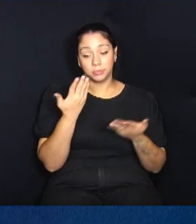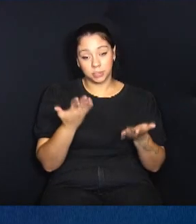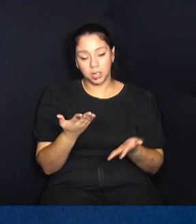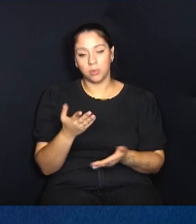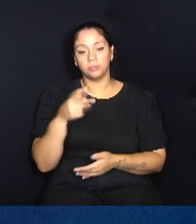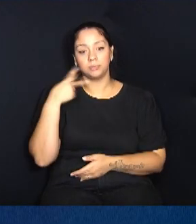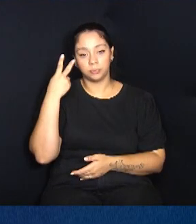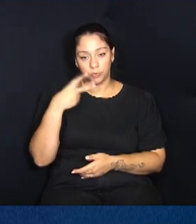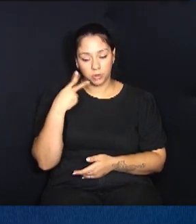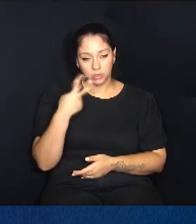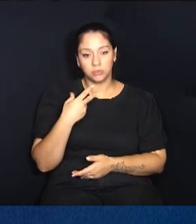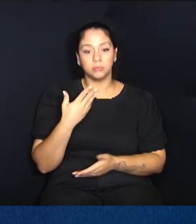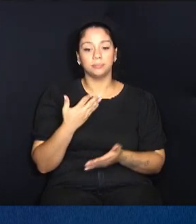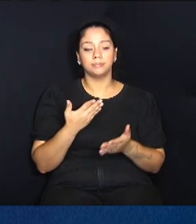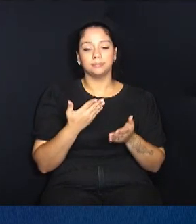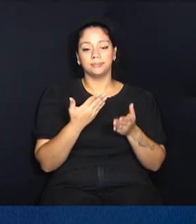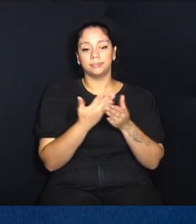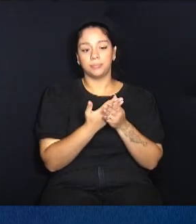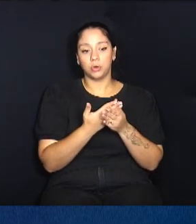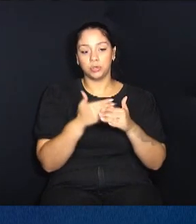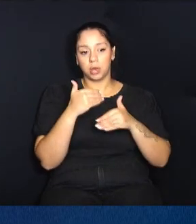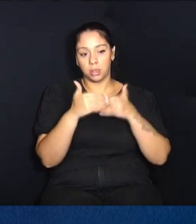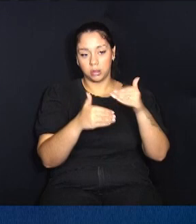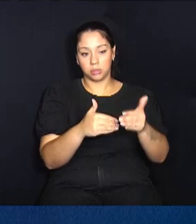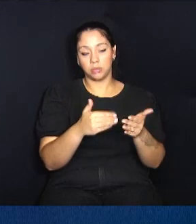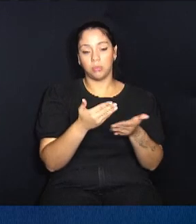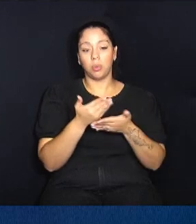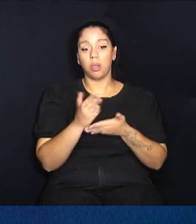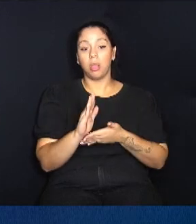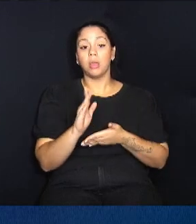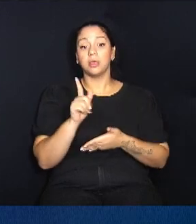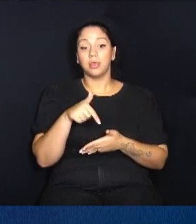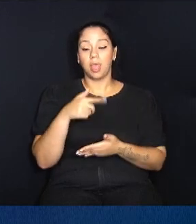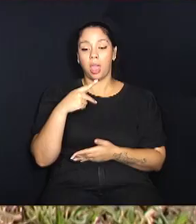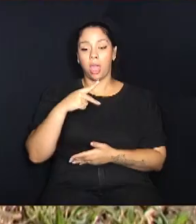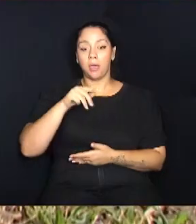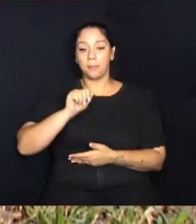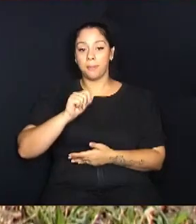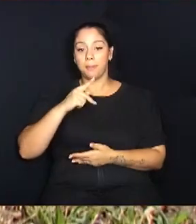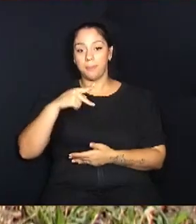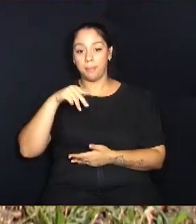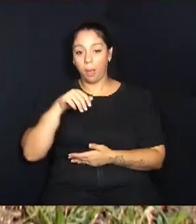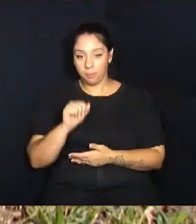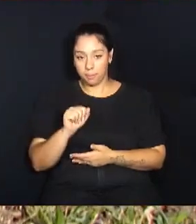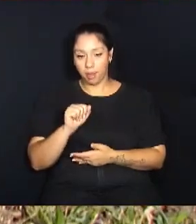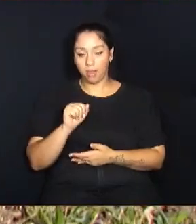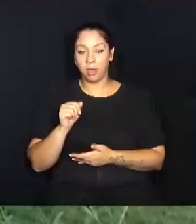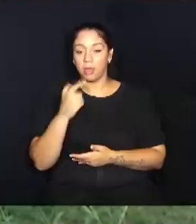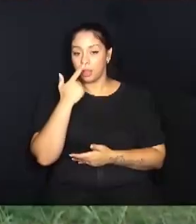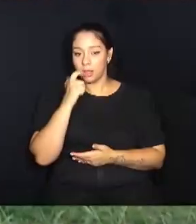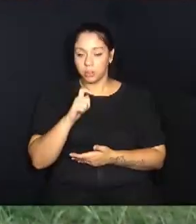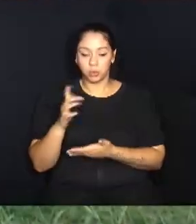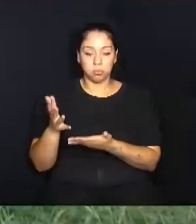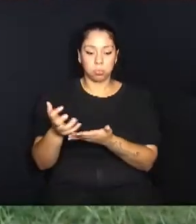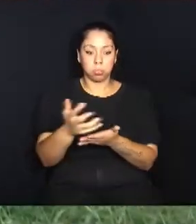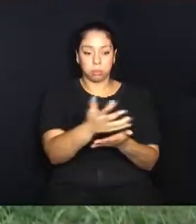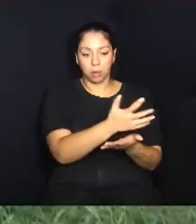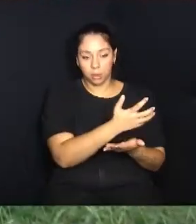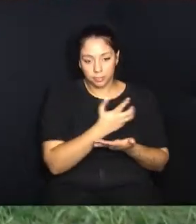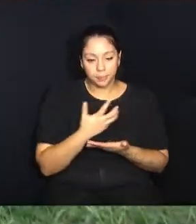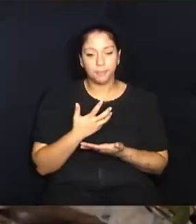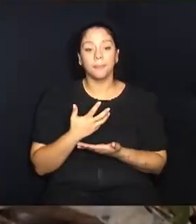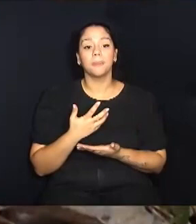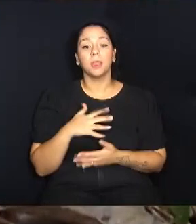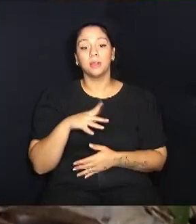protocolou uma indicação para a criação do programa Papa Entulho em Campinas. No município de Barueri, existe